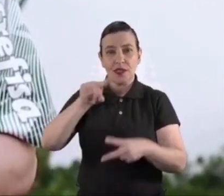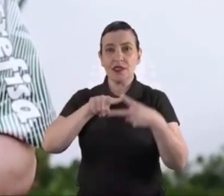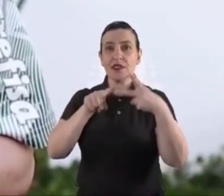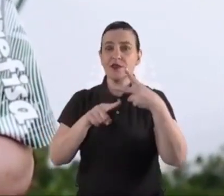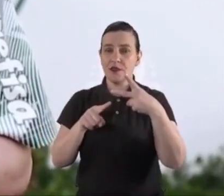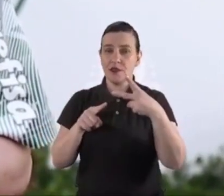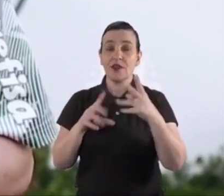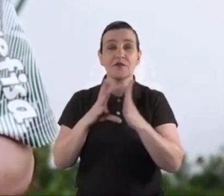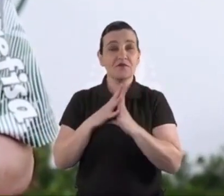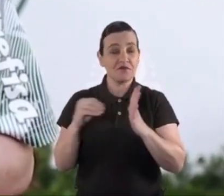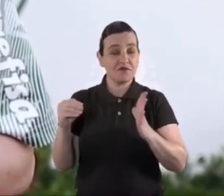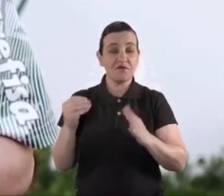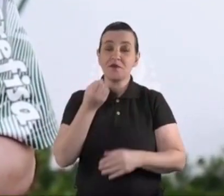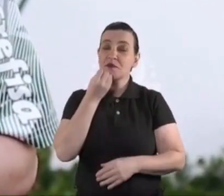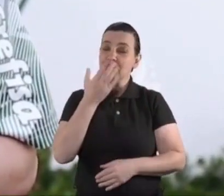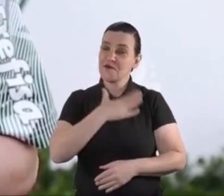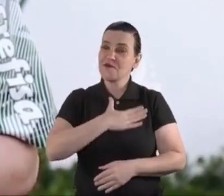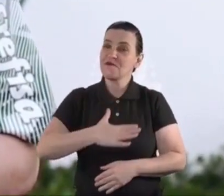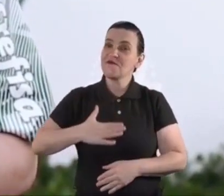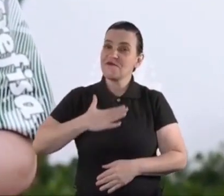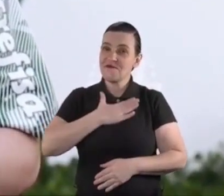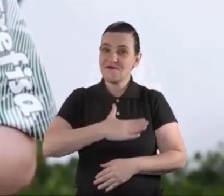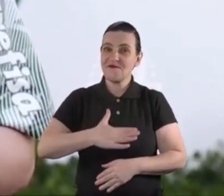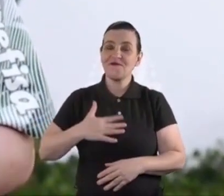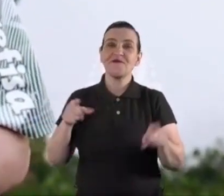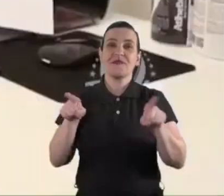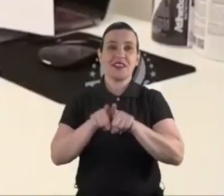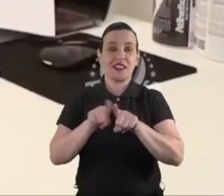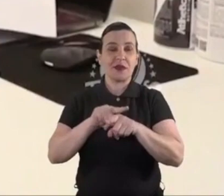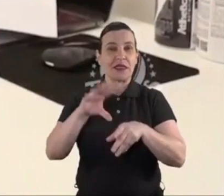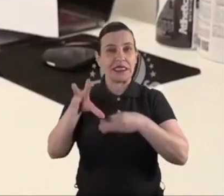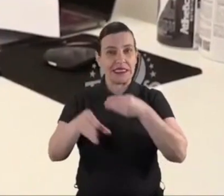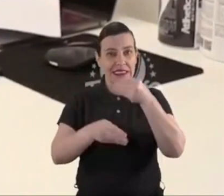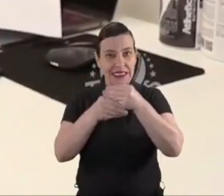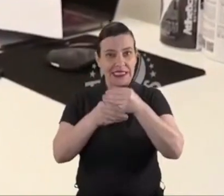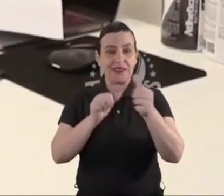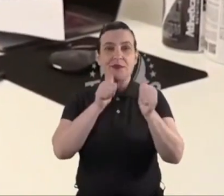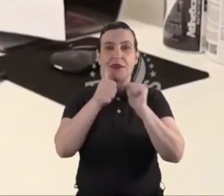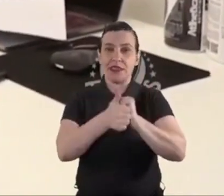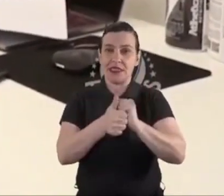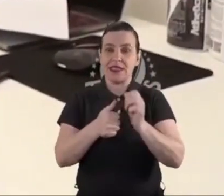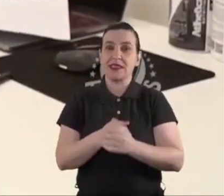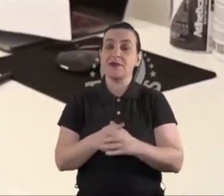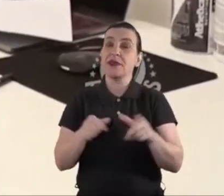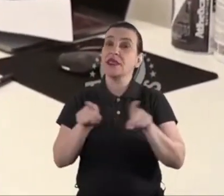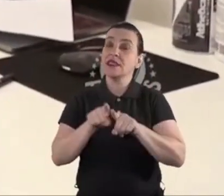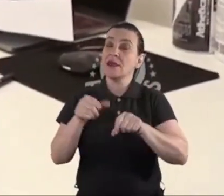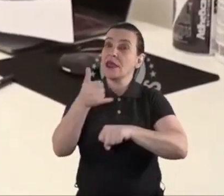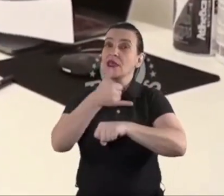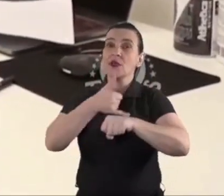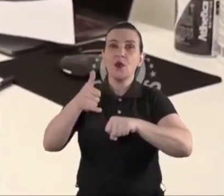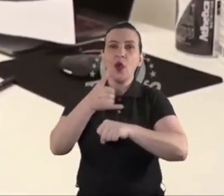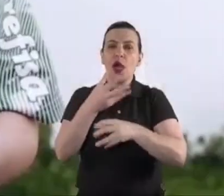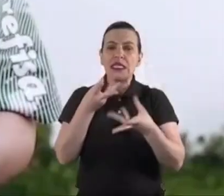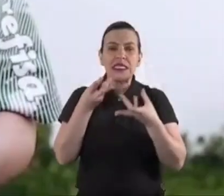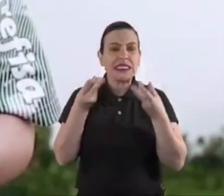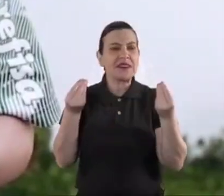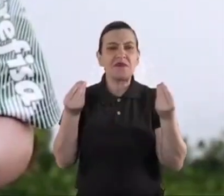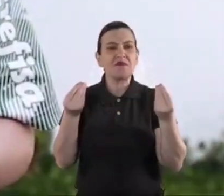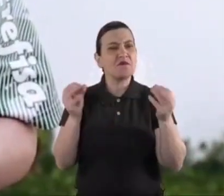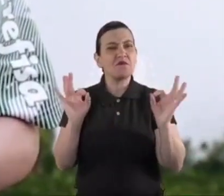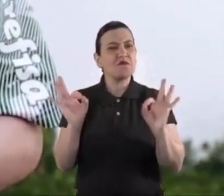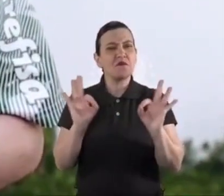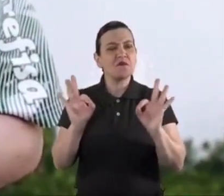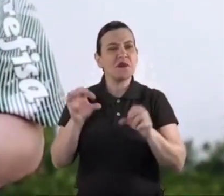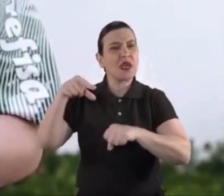formatos tem sido muito agradável e também aderido pelos atletas. O óleo também não deixa sabor, né? Como a gente usa uma